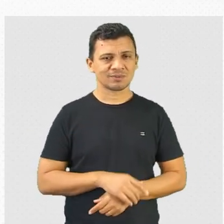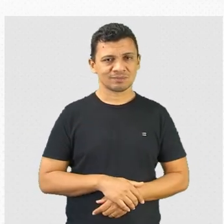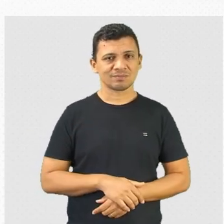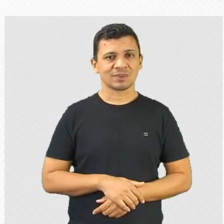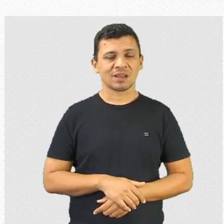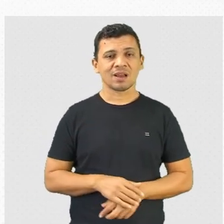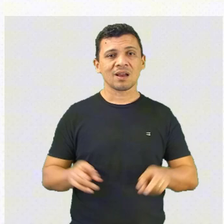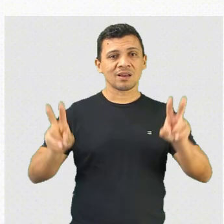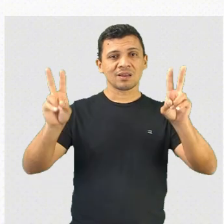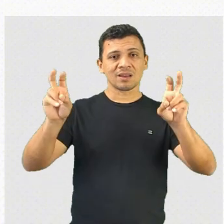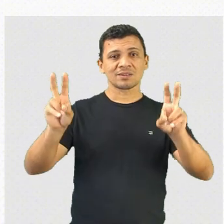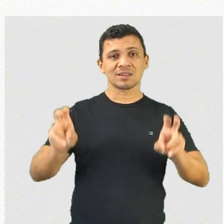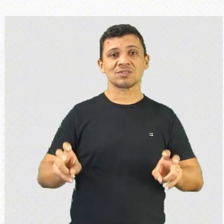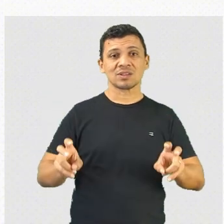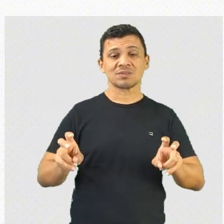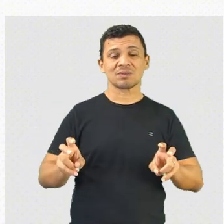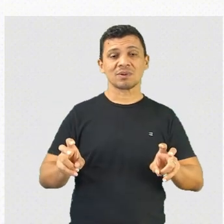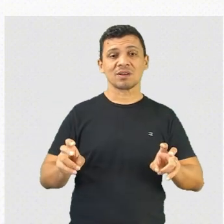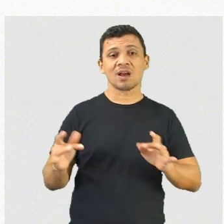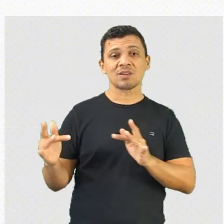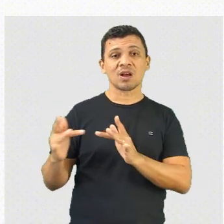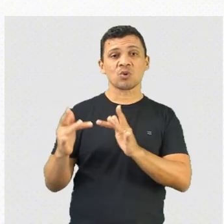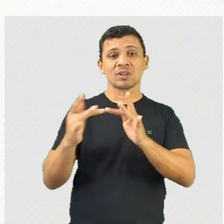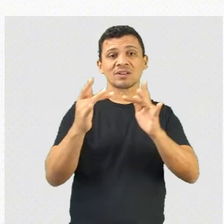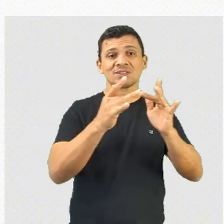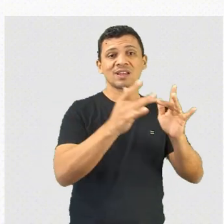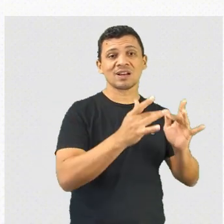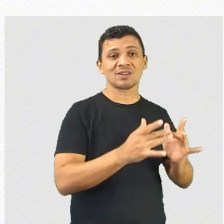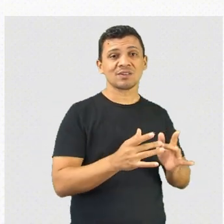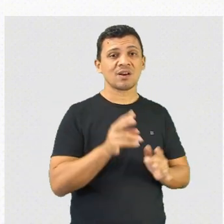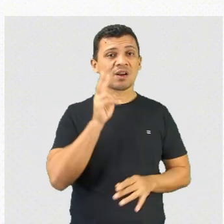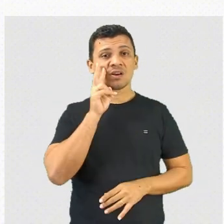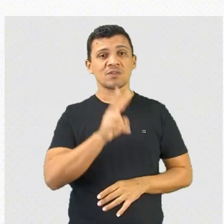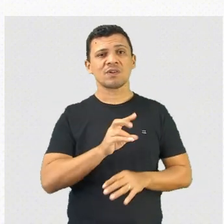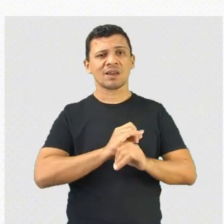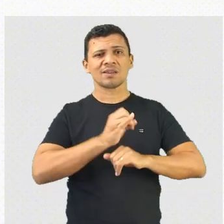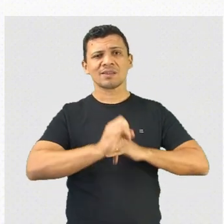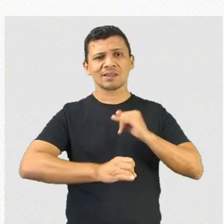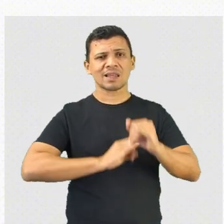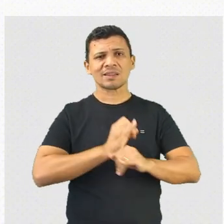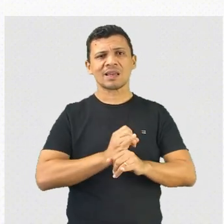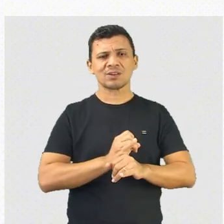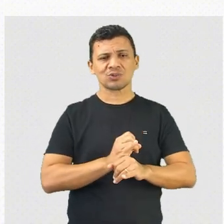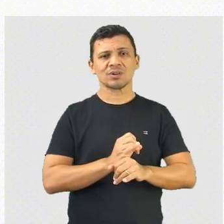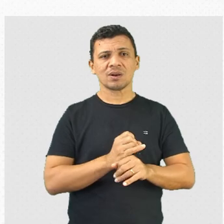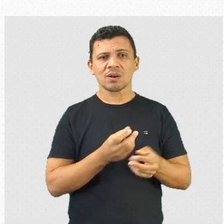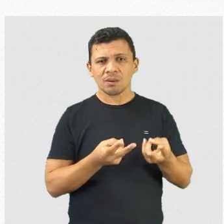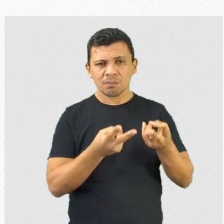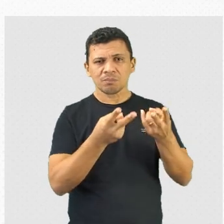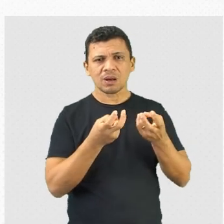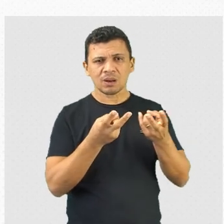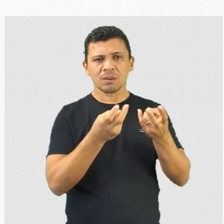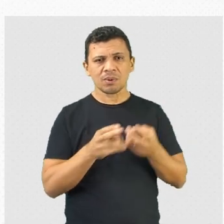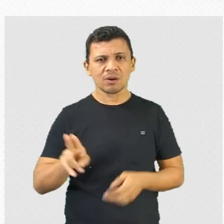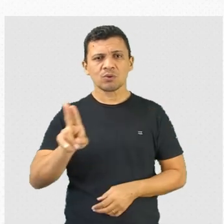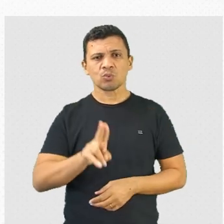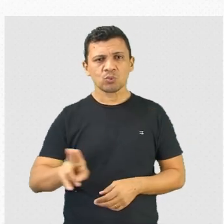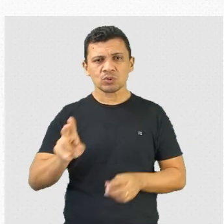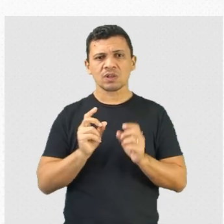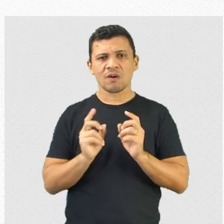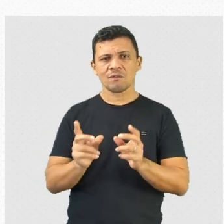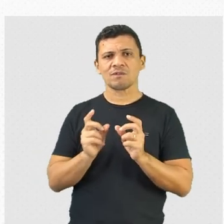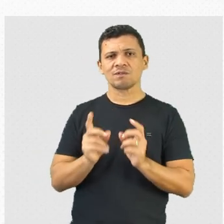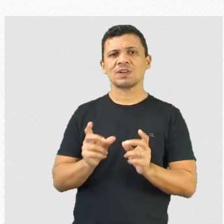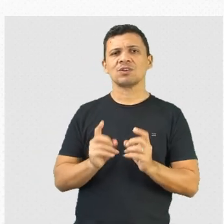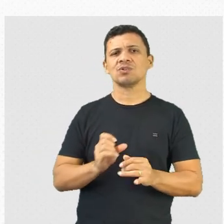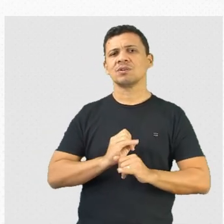essas questões da conectividade, a questão da internet, o que se vê na internet, o que se consome na internet, o que se vende na